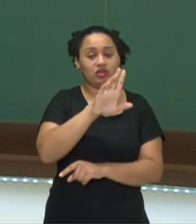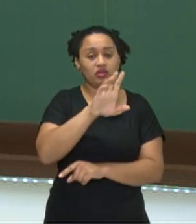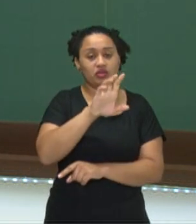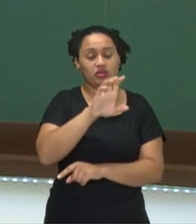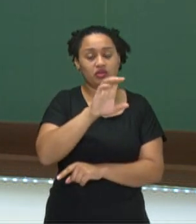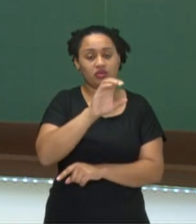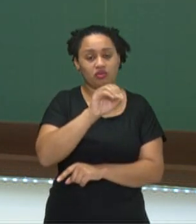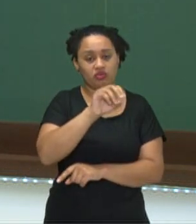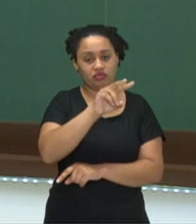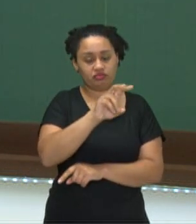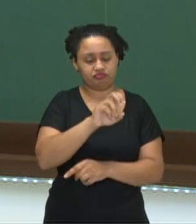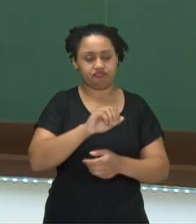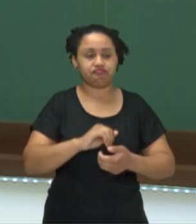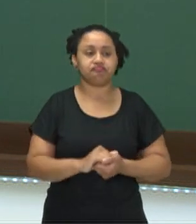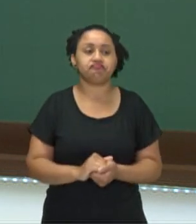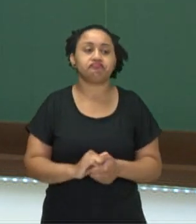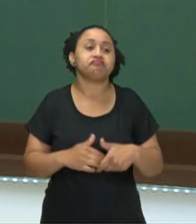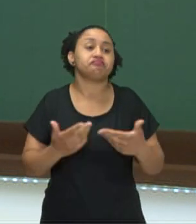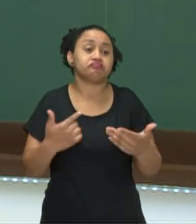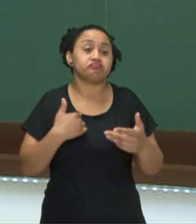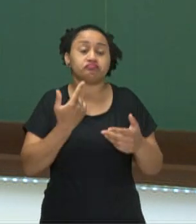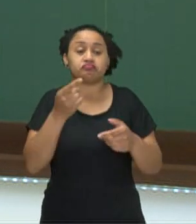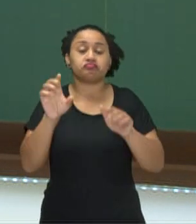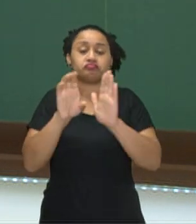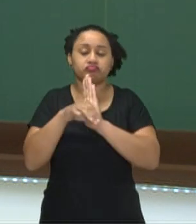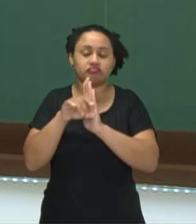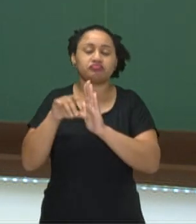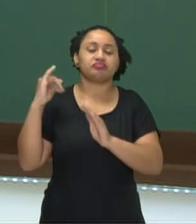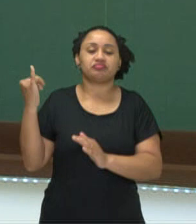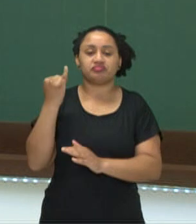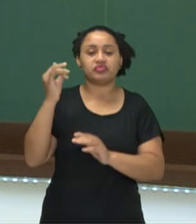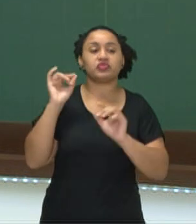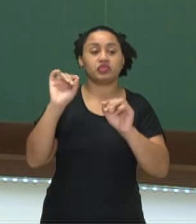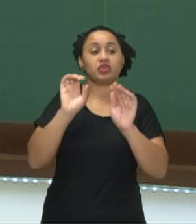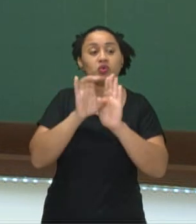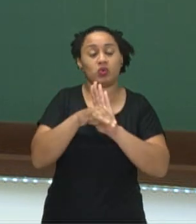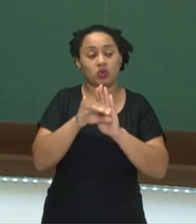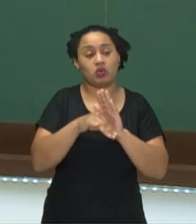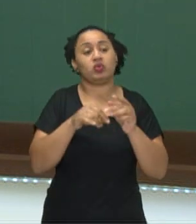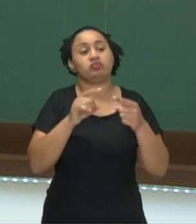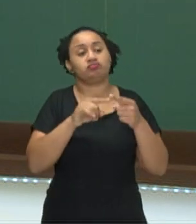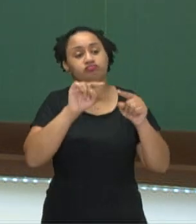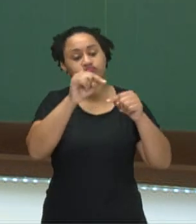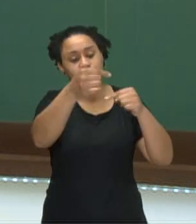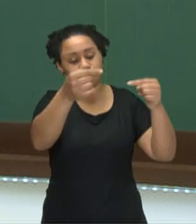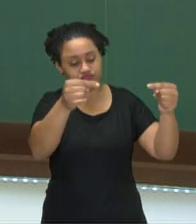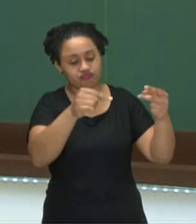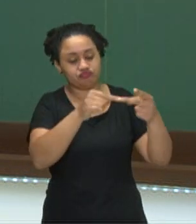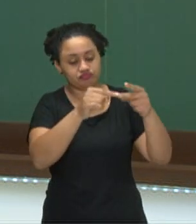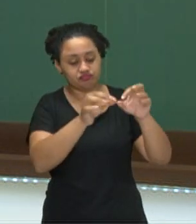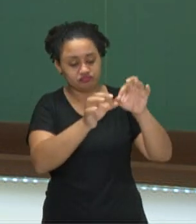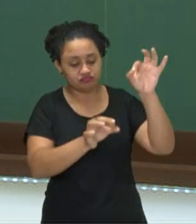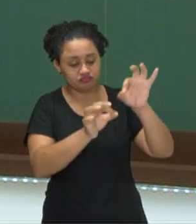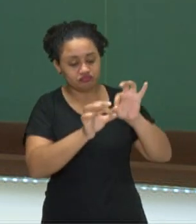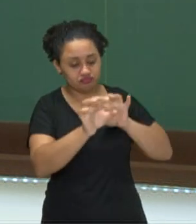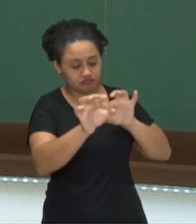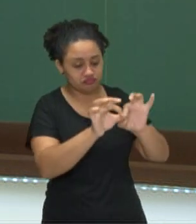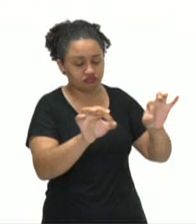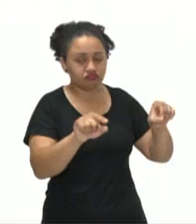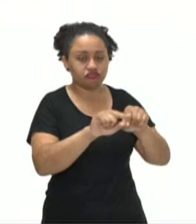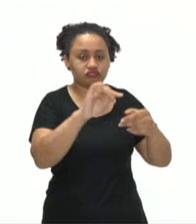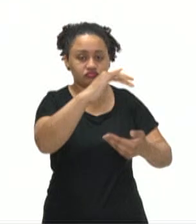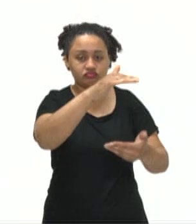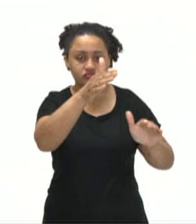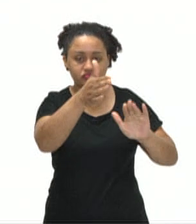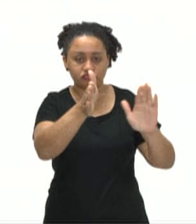Outro conceito que é muito importante, que a gente já viu em vídeos anteriores, é o conceito de vértice, aresta e face.